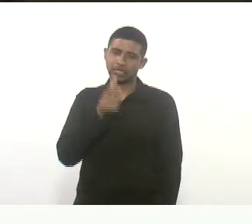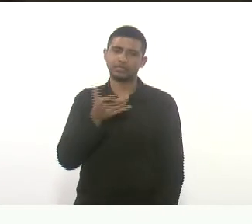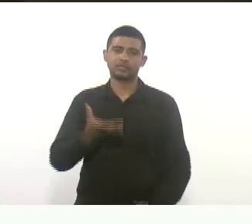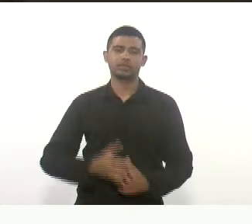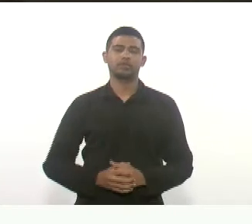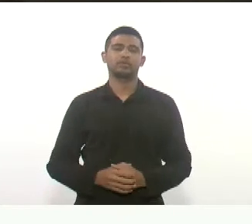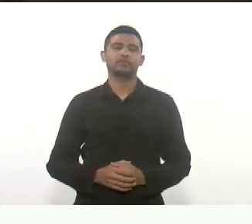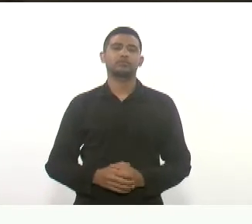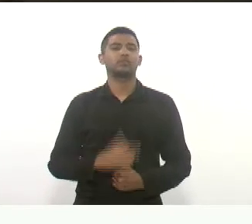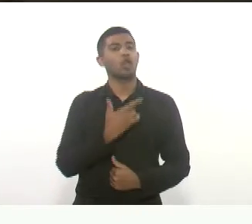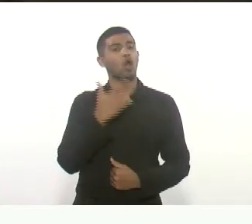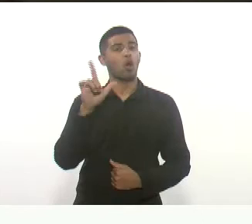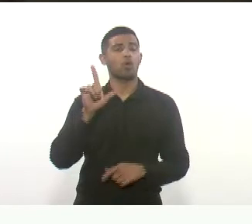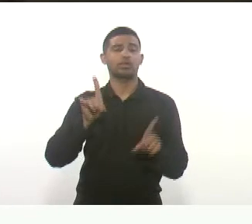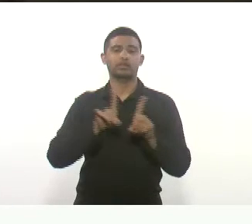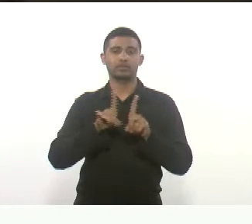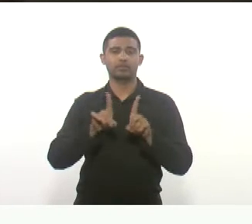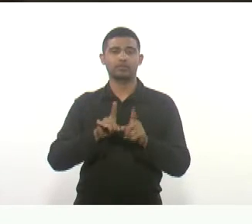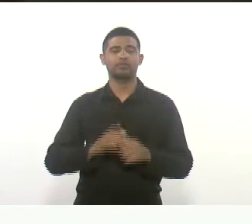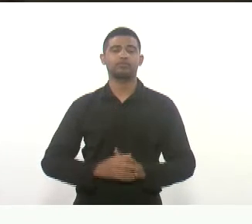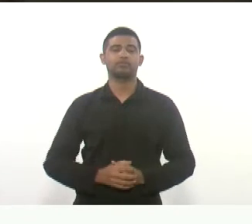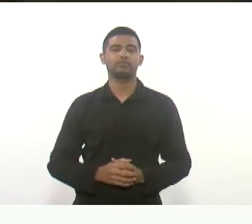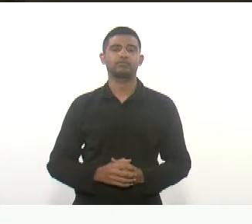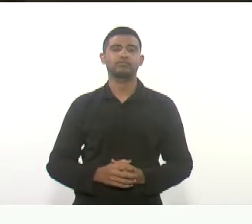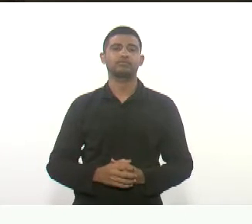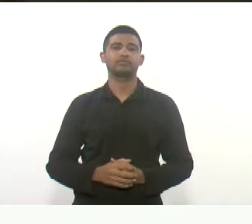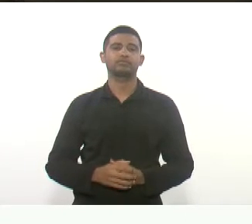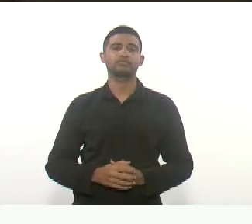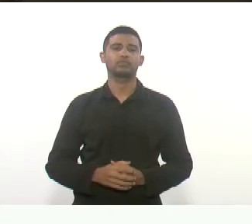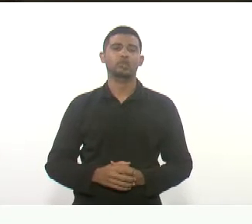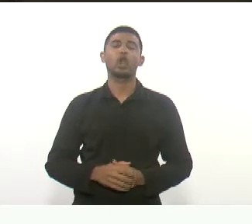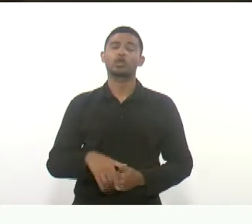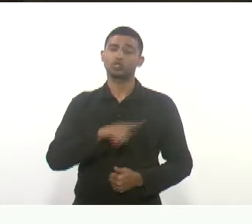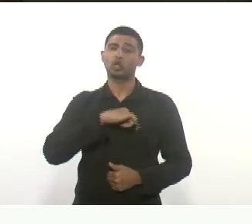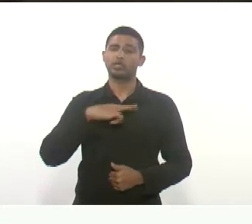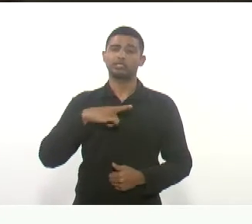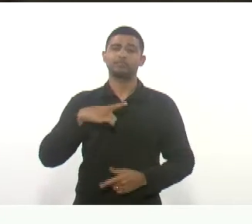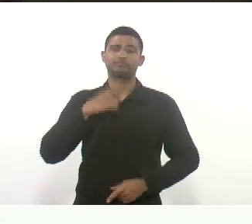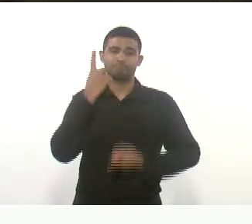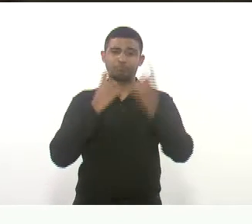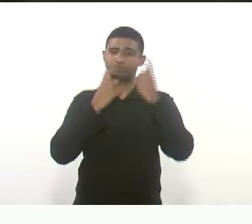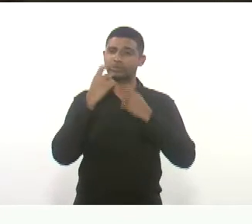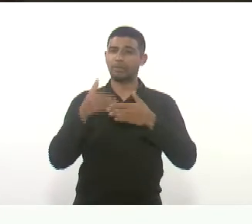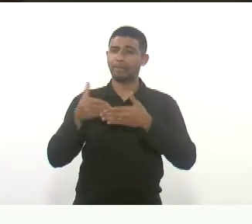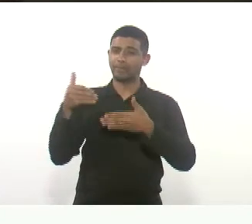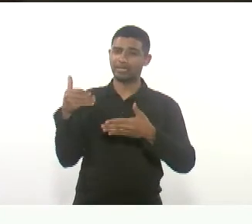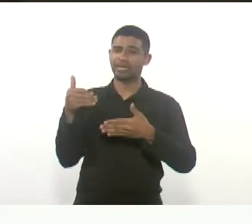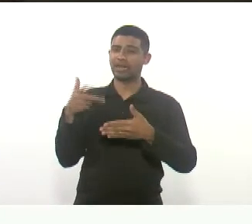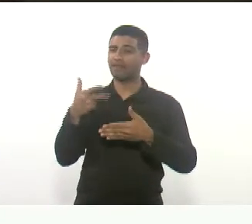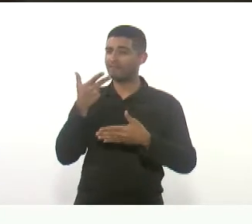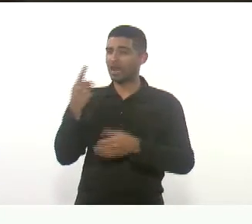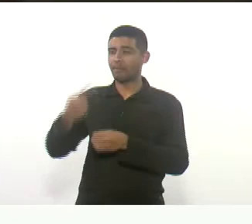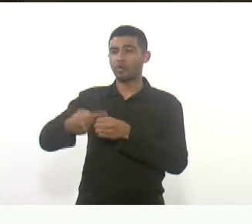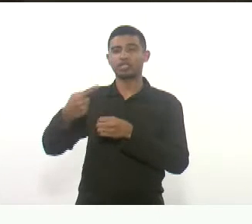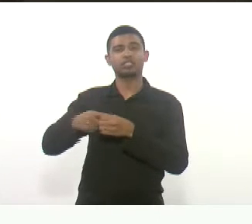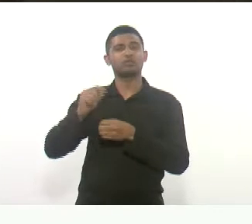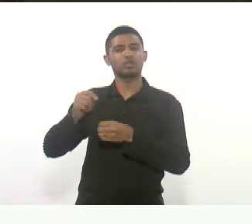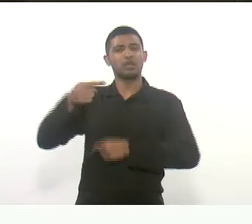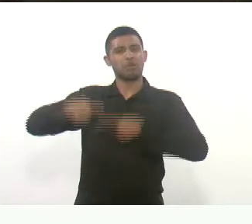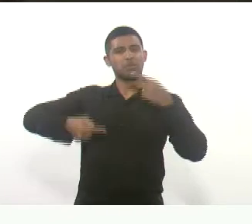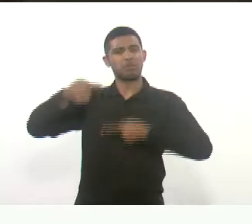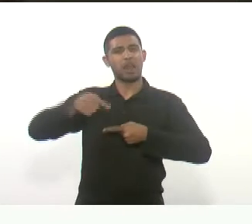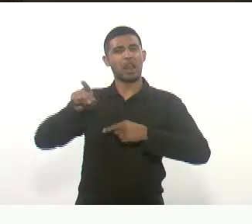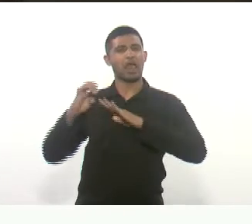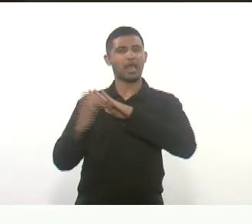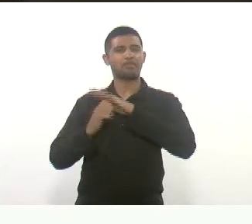isso. E a outra também, que a gente também teve a preocupação na época em relação ao município, foi debater muito com a empresa